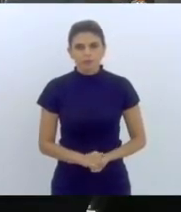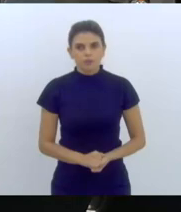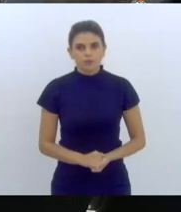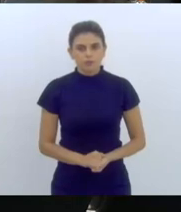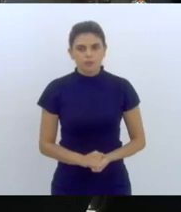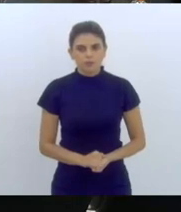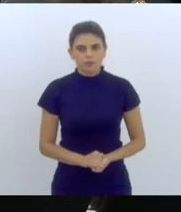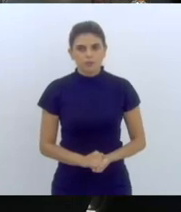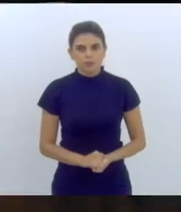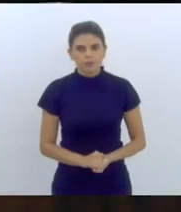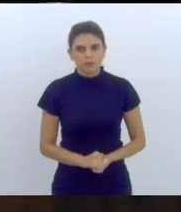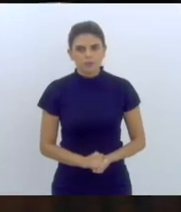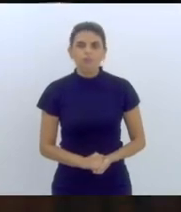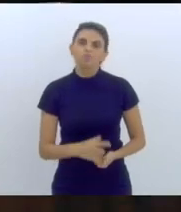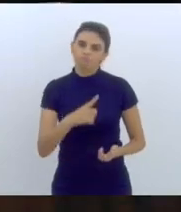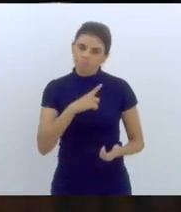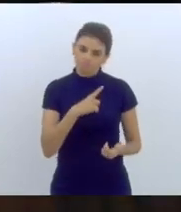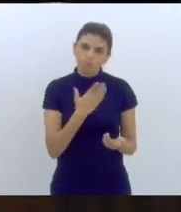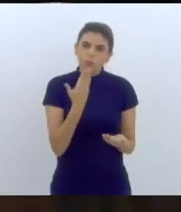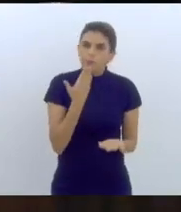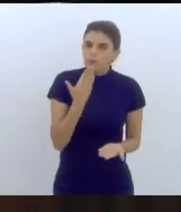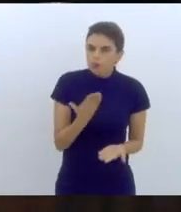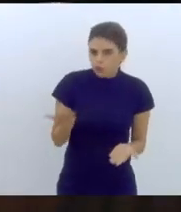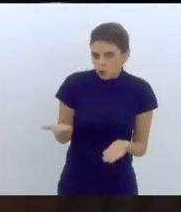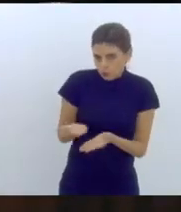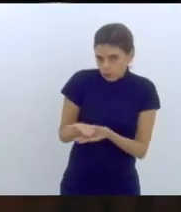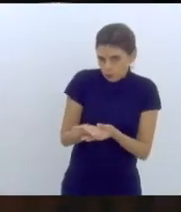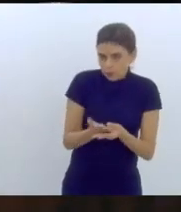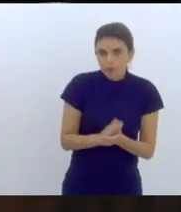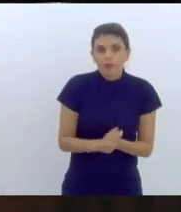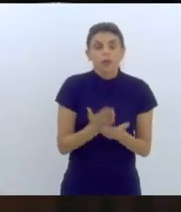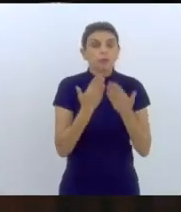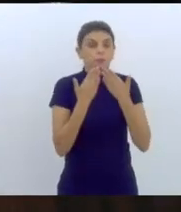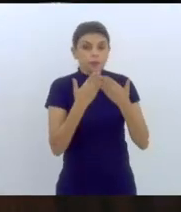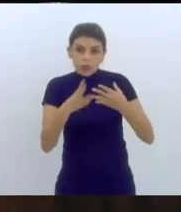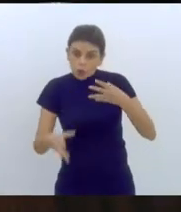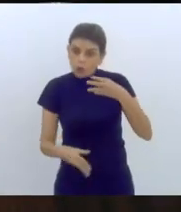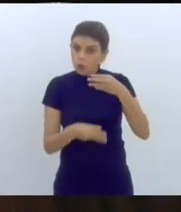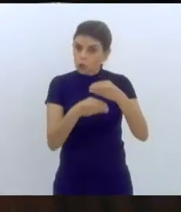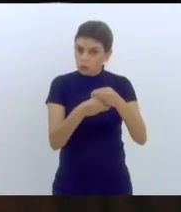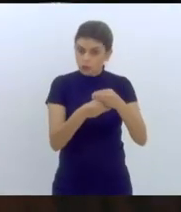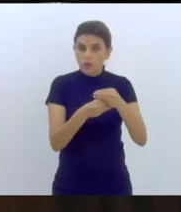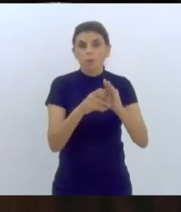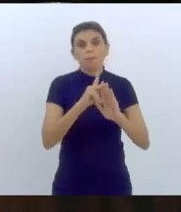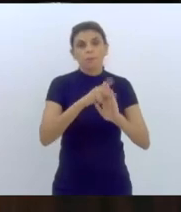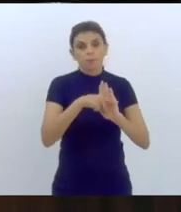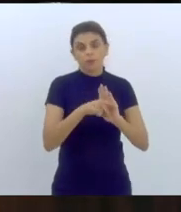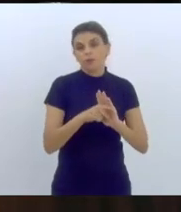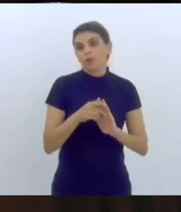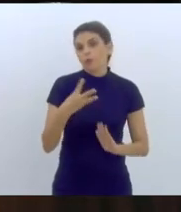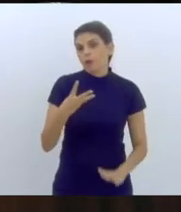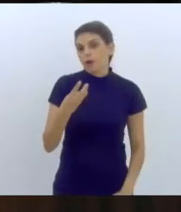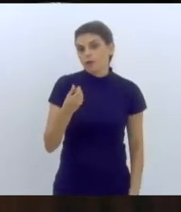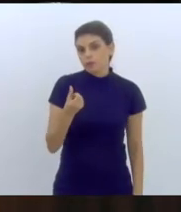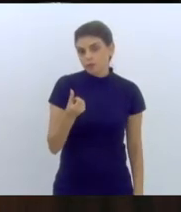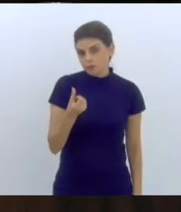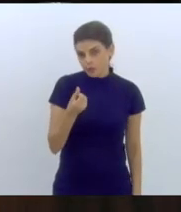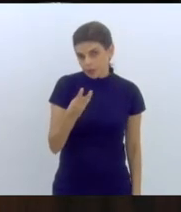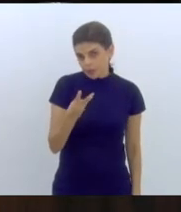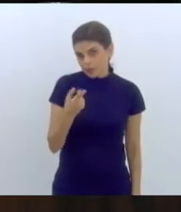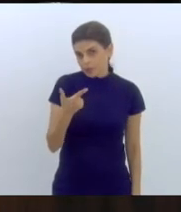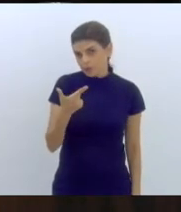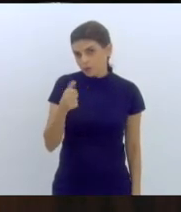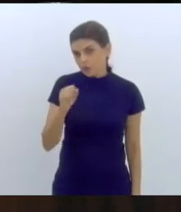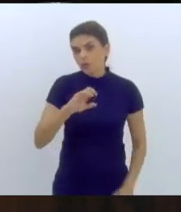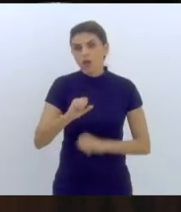Há sobre a mesa os seguintes requerimentos. Requer a inclusão na pauta do projeto de lei número 4.372 de 2021,